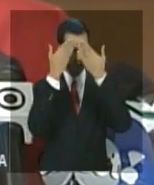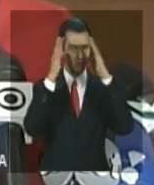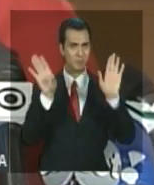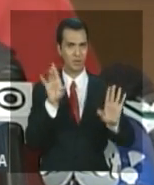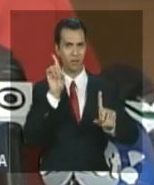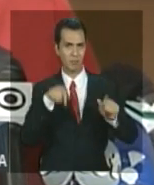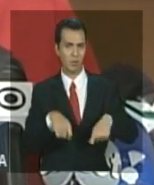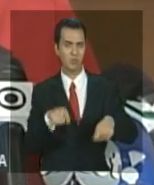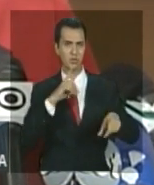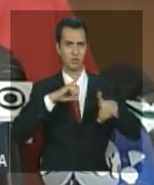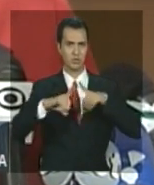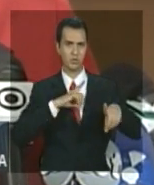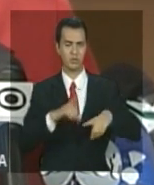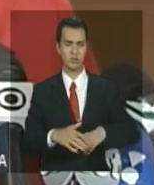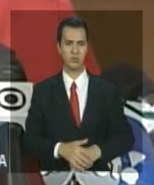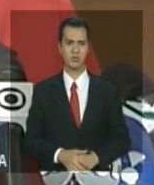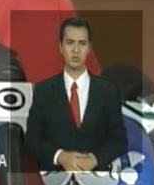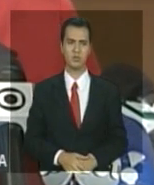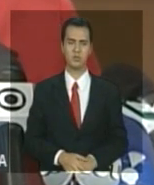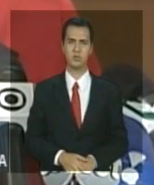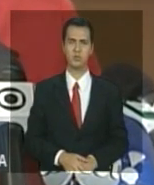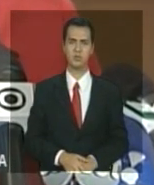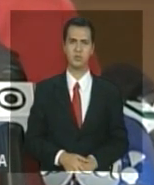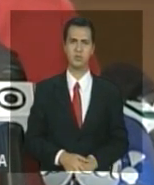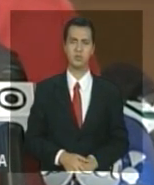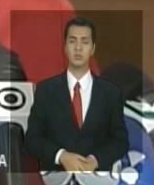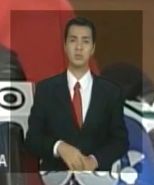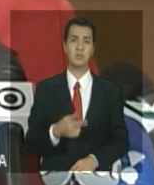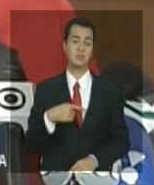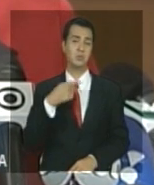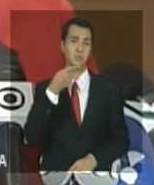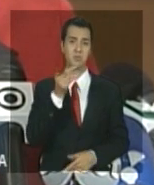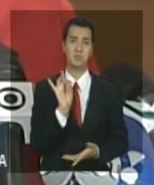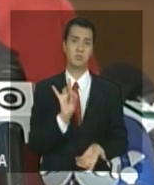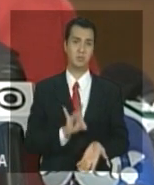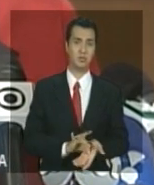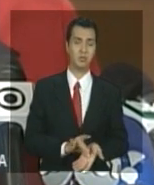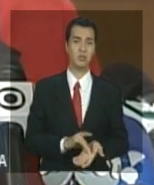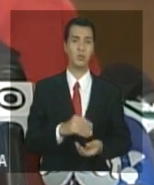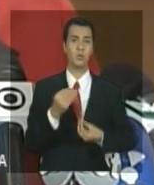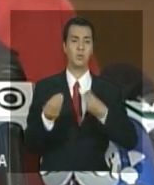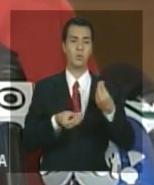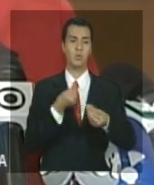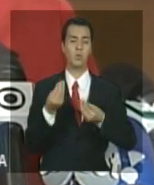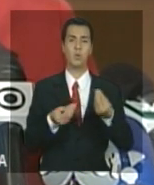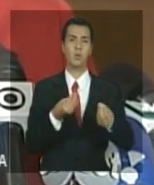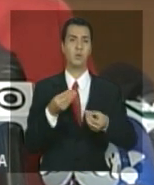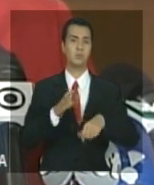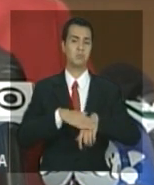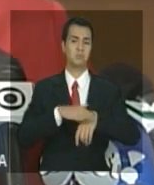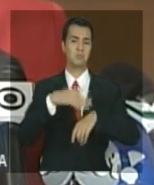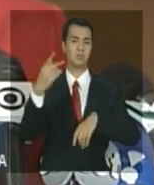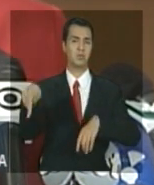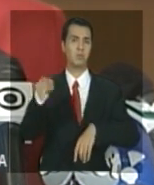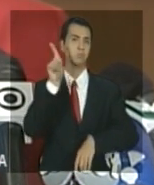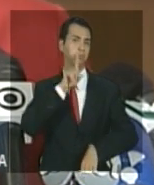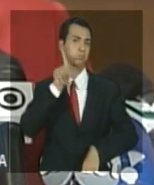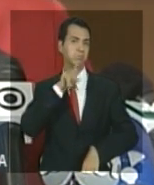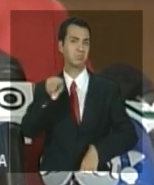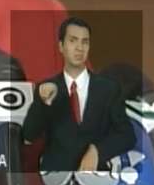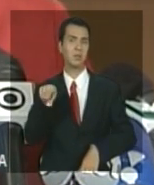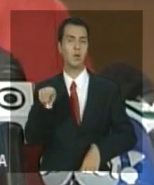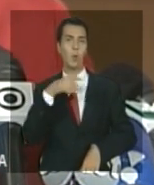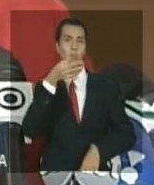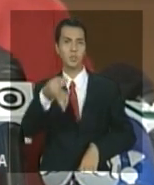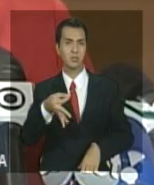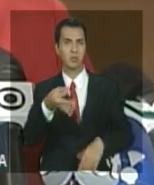simplesmente uma declaração não, de... não vou, de fato, classificar qual é a posição dos Estados Unidos, aberta,